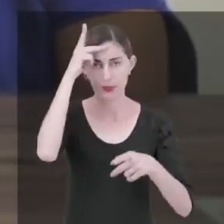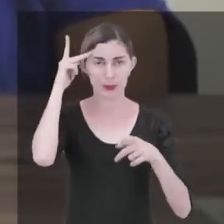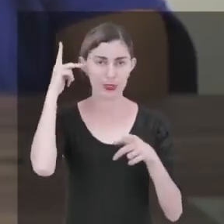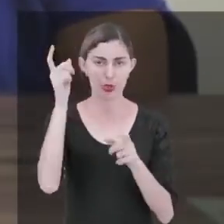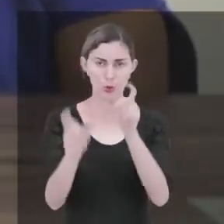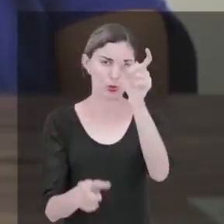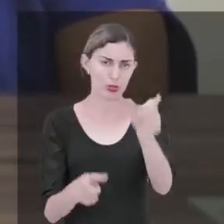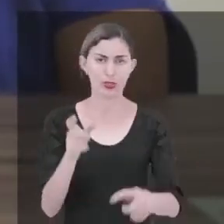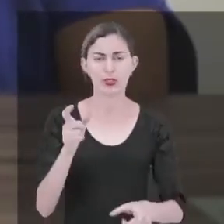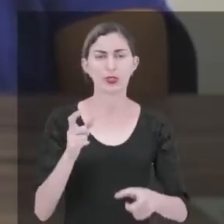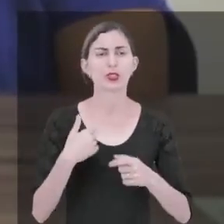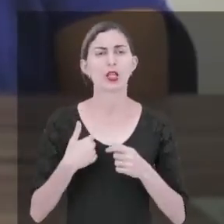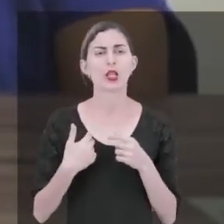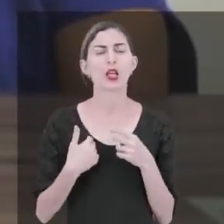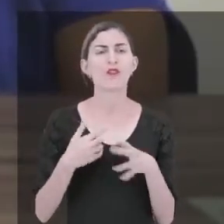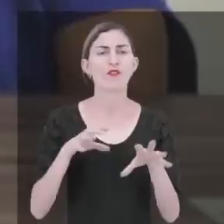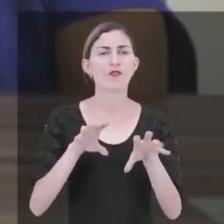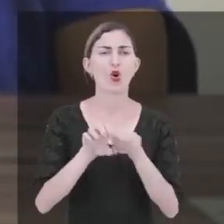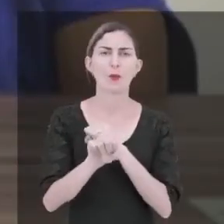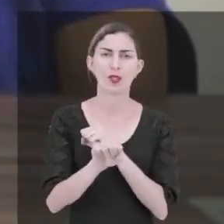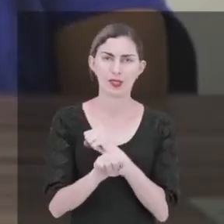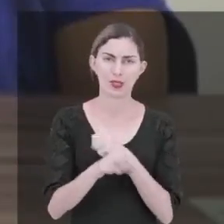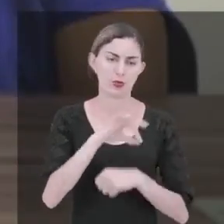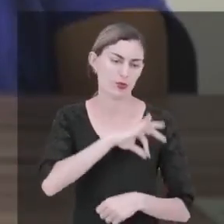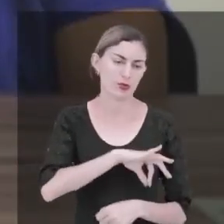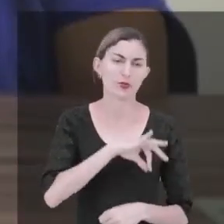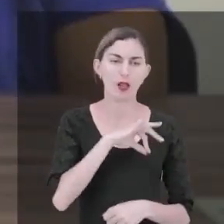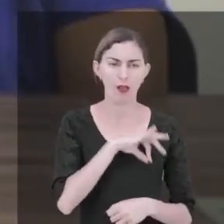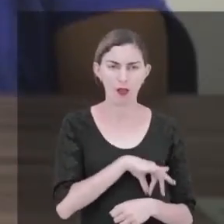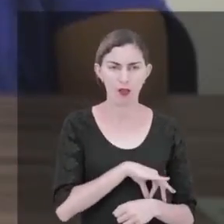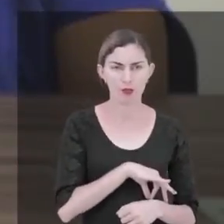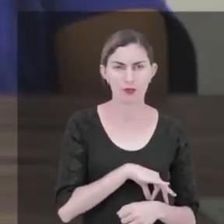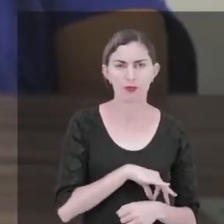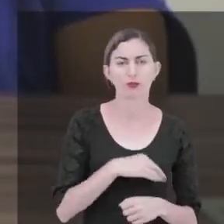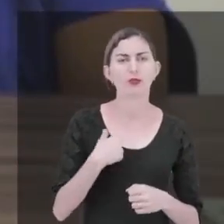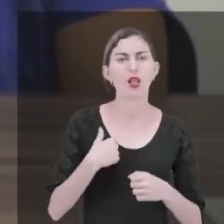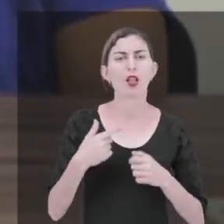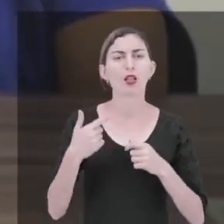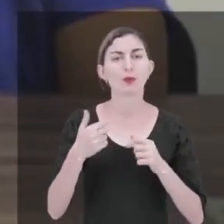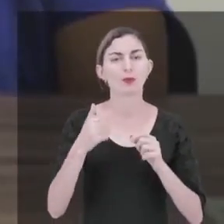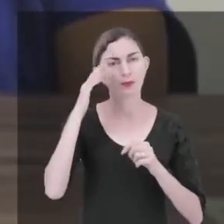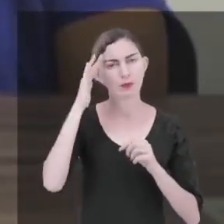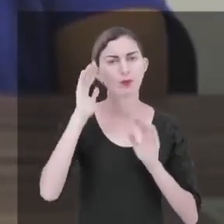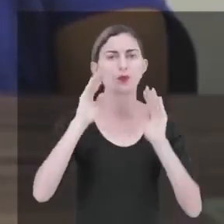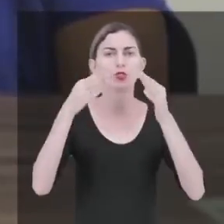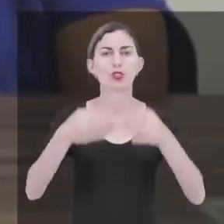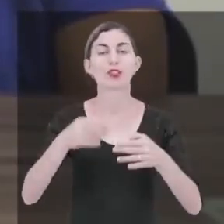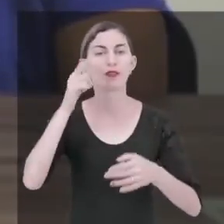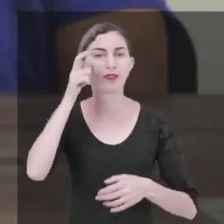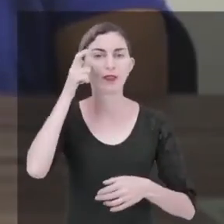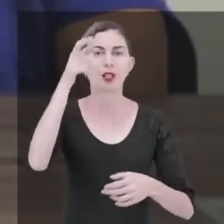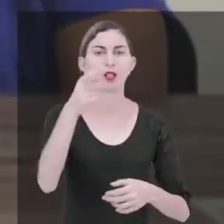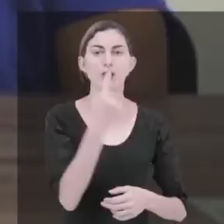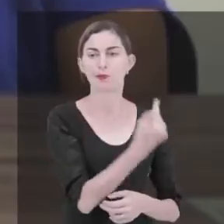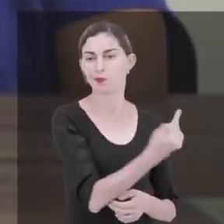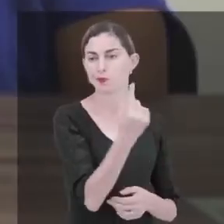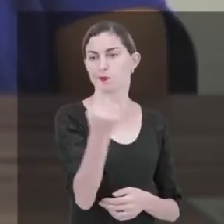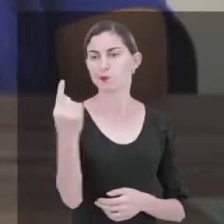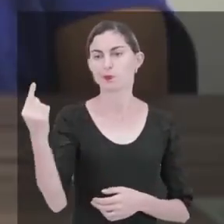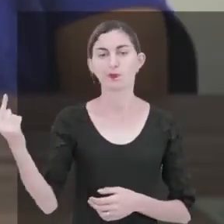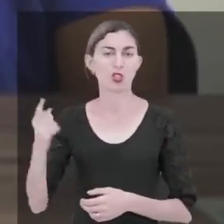das pessoas, a formação salarial ela é movida pelos interesses de cada